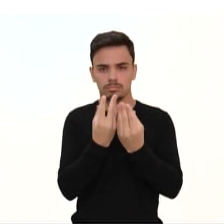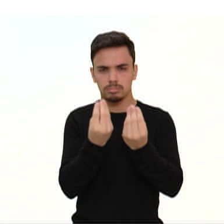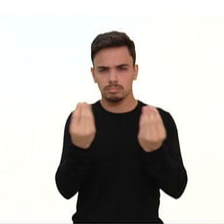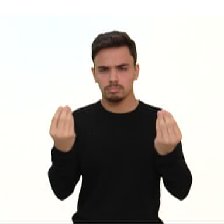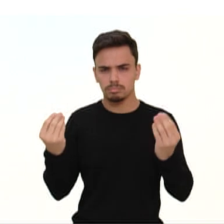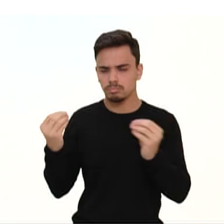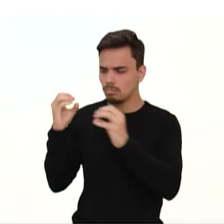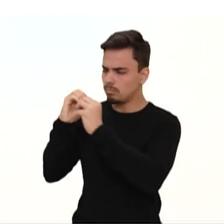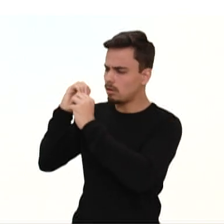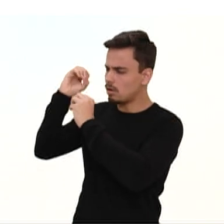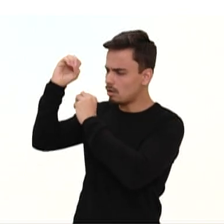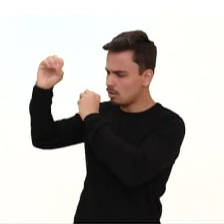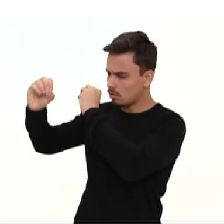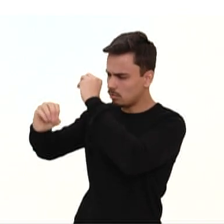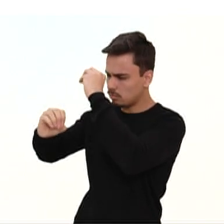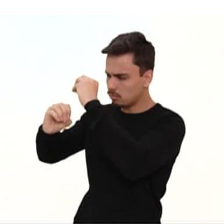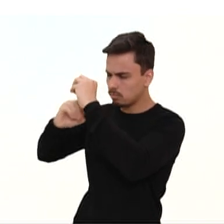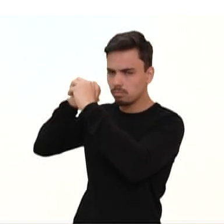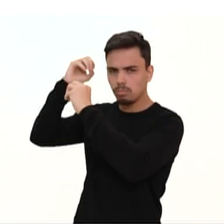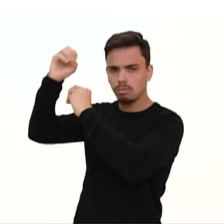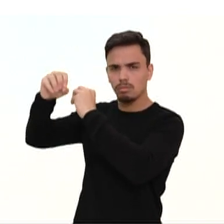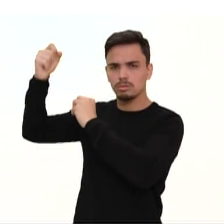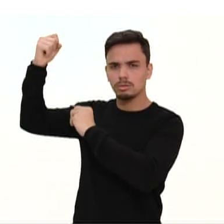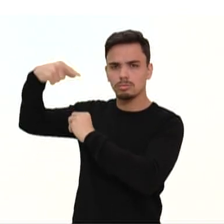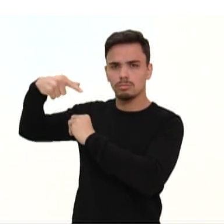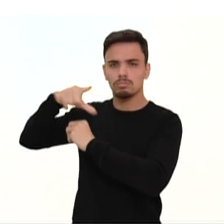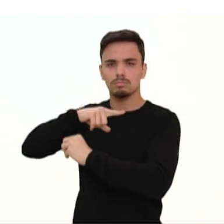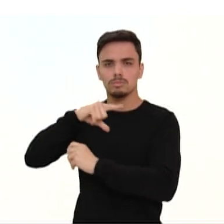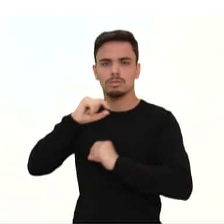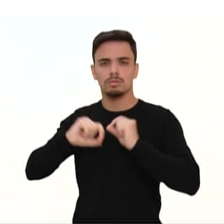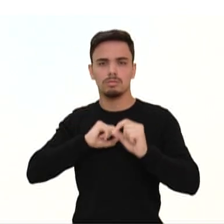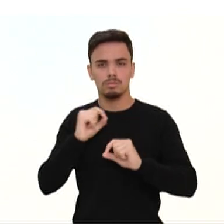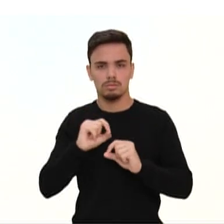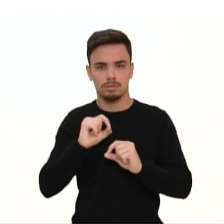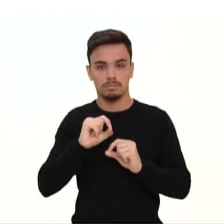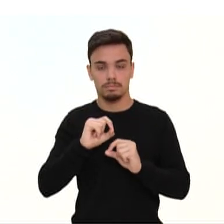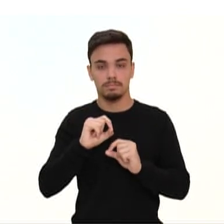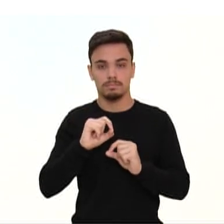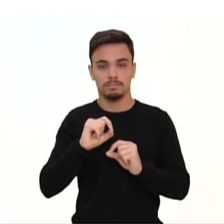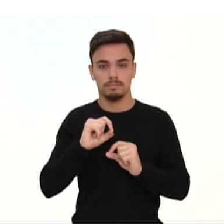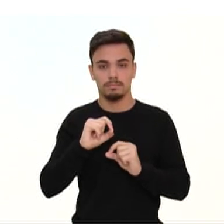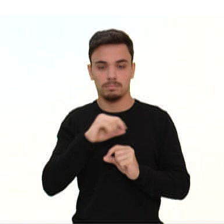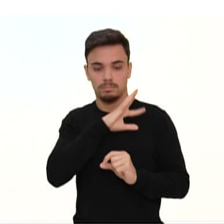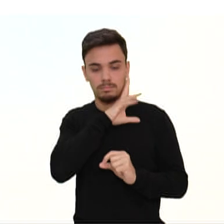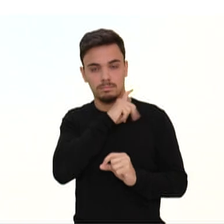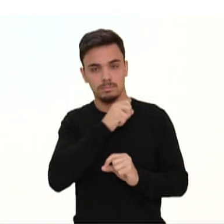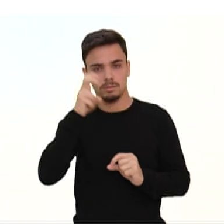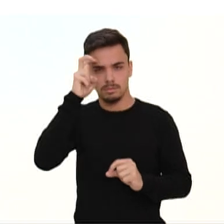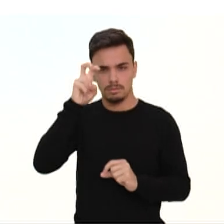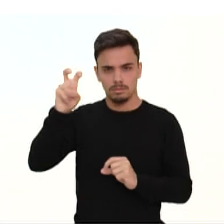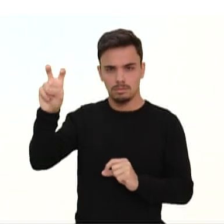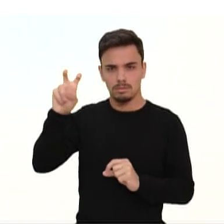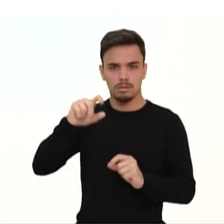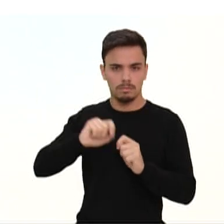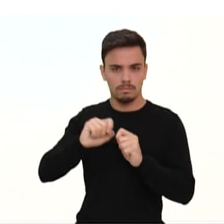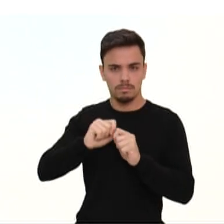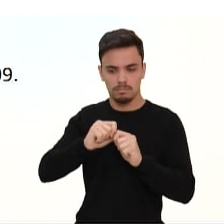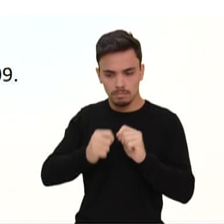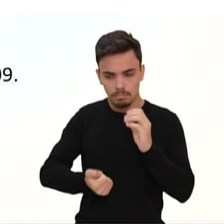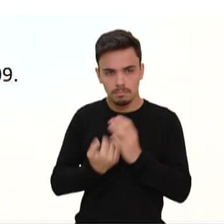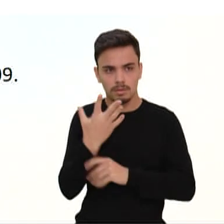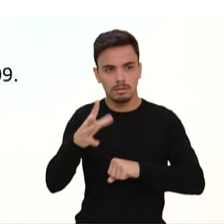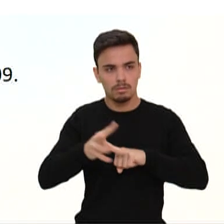sistemas solares, havia uma vez um astro, em que animais inteligentes inventaram o